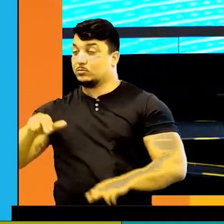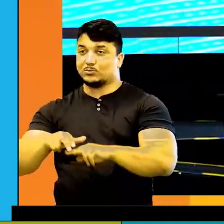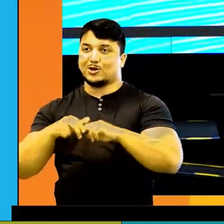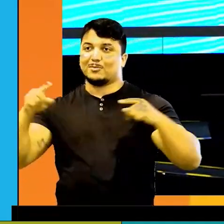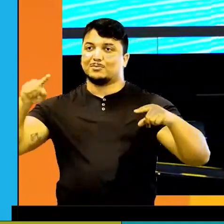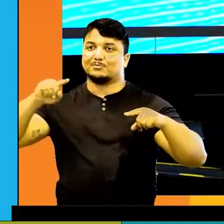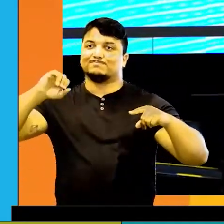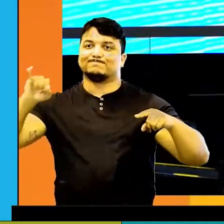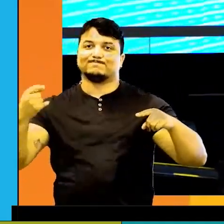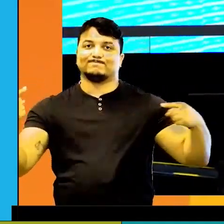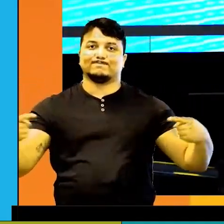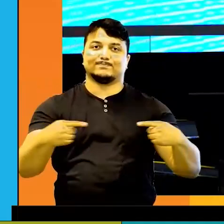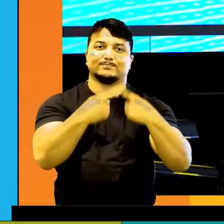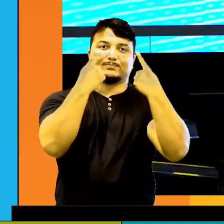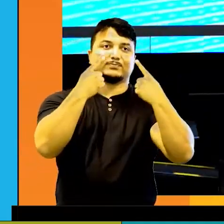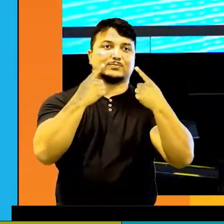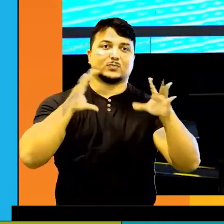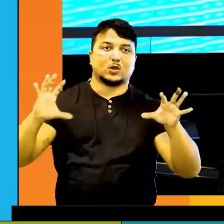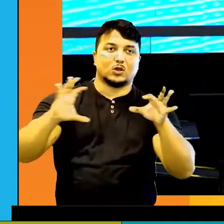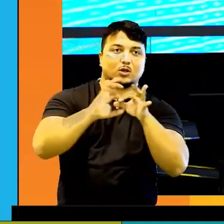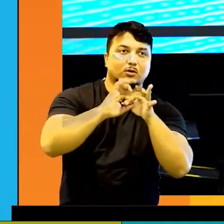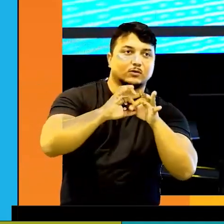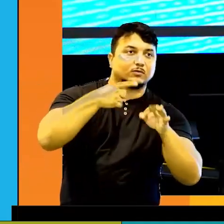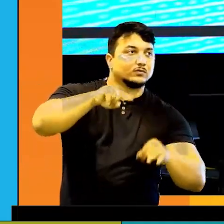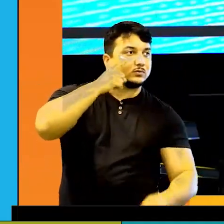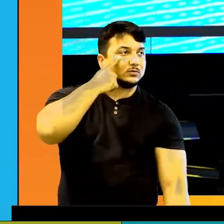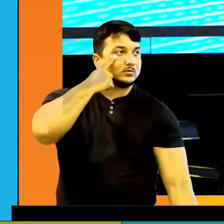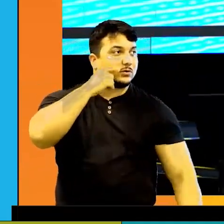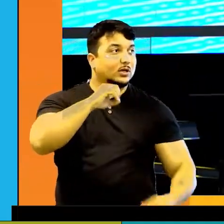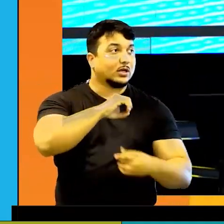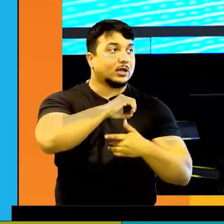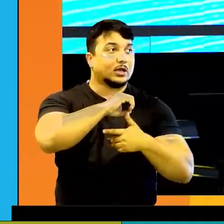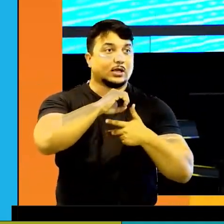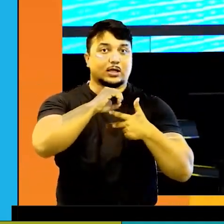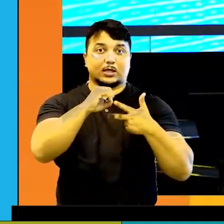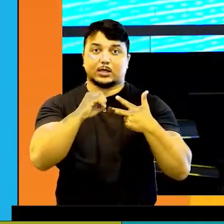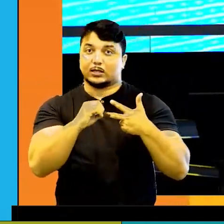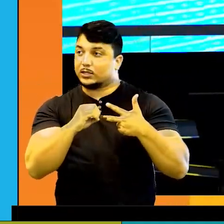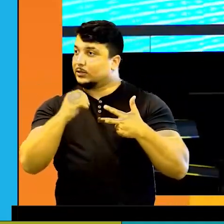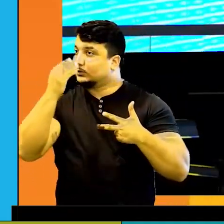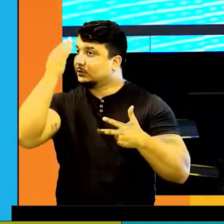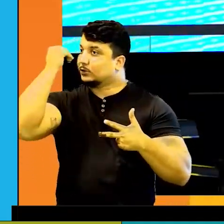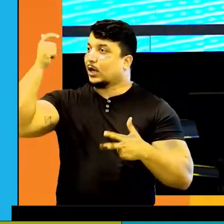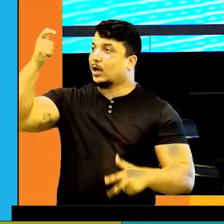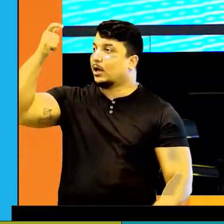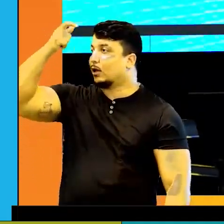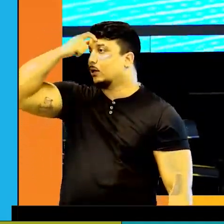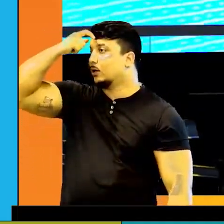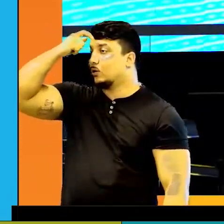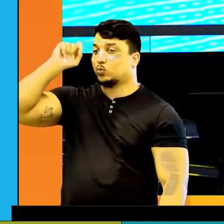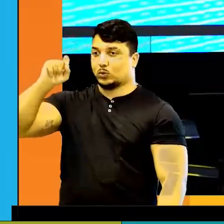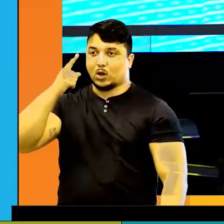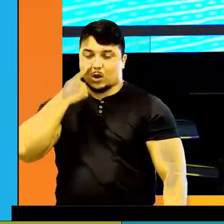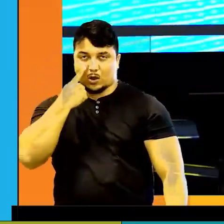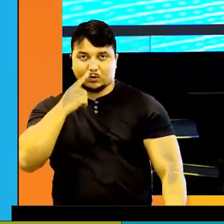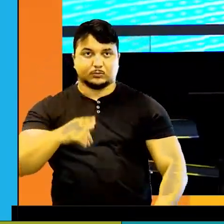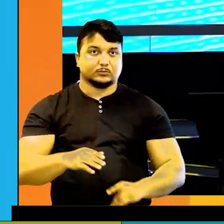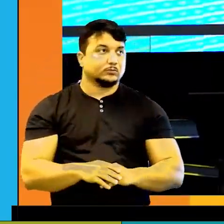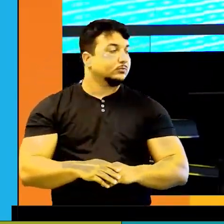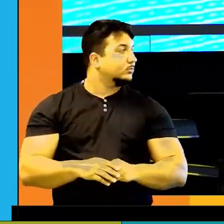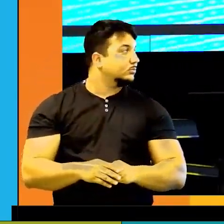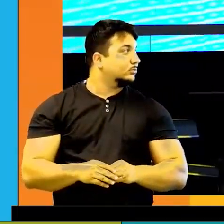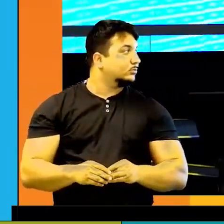ponte, para fazer o link, e vocês irem ao Enem cientes de que, olha só, por uma questão